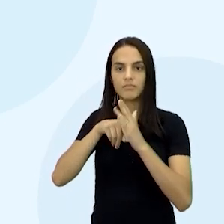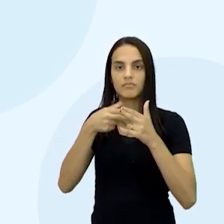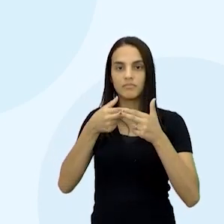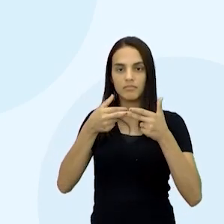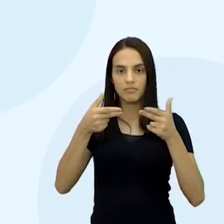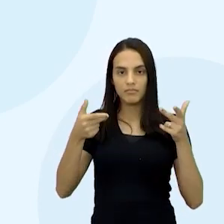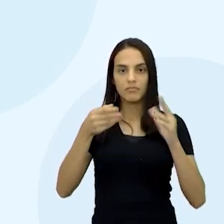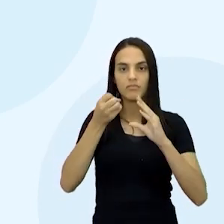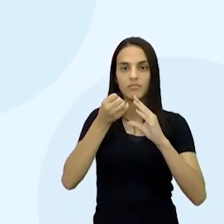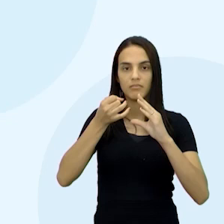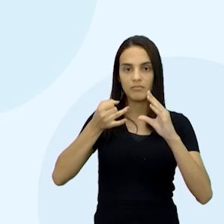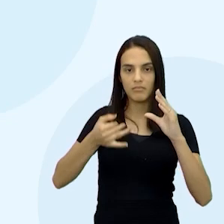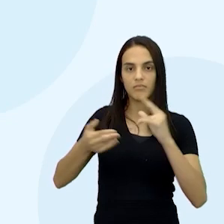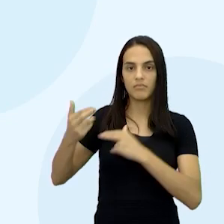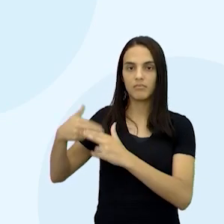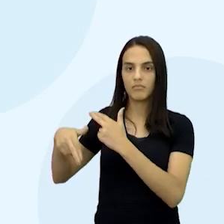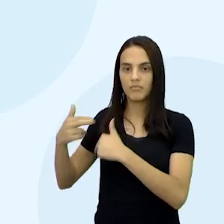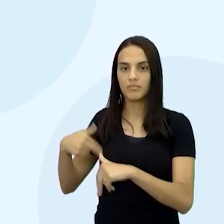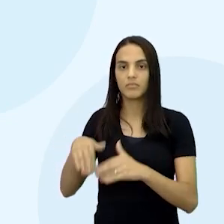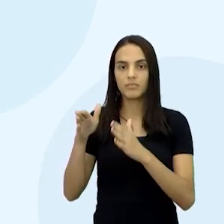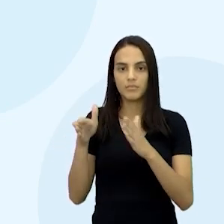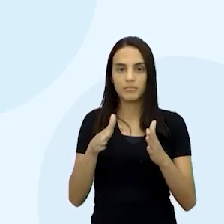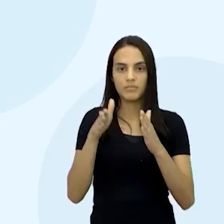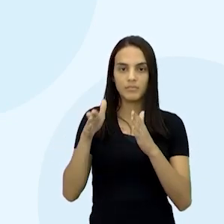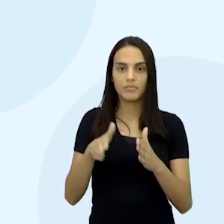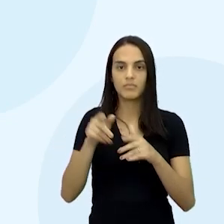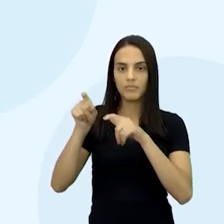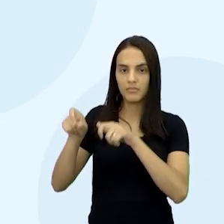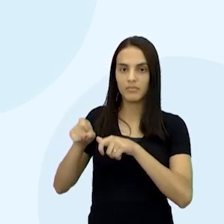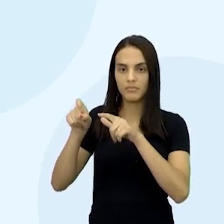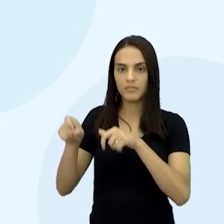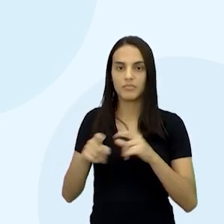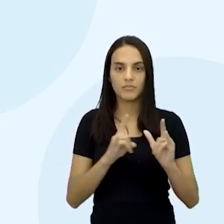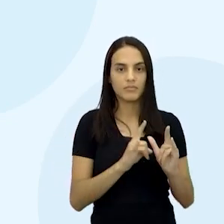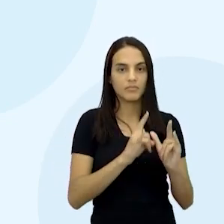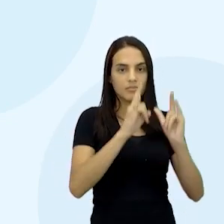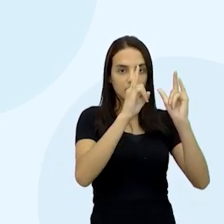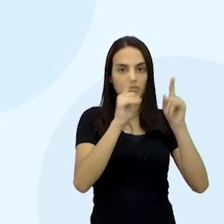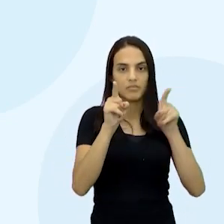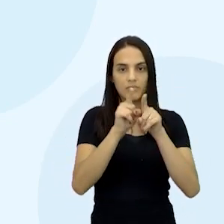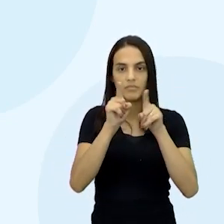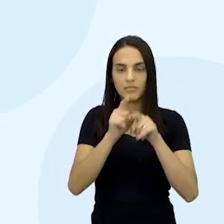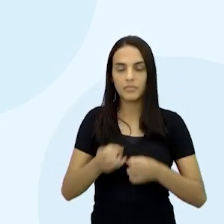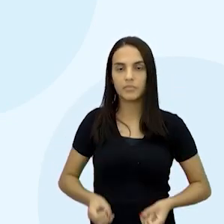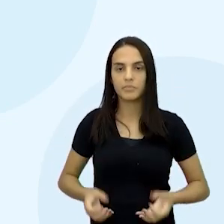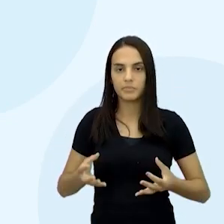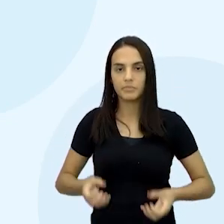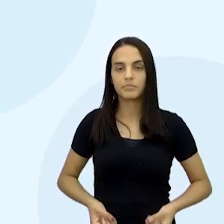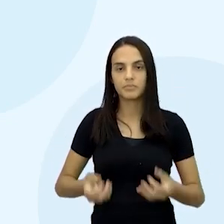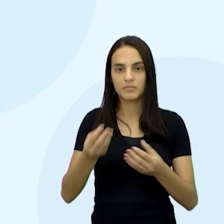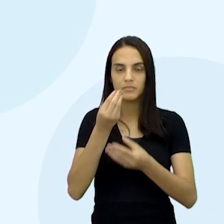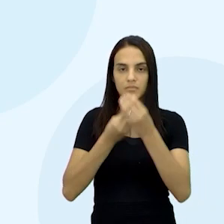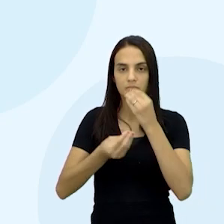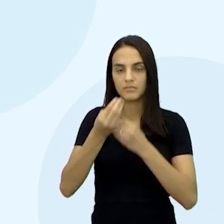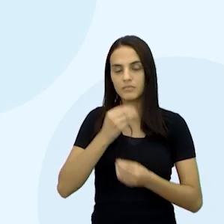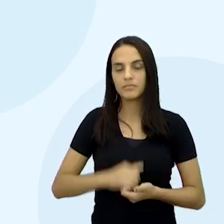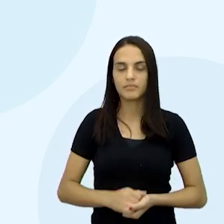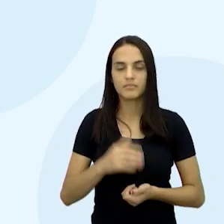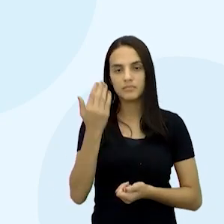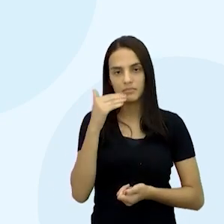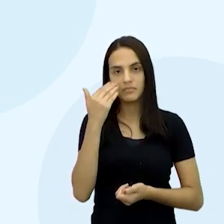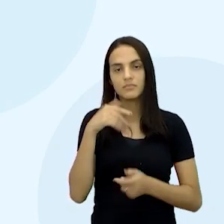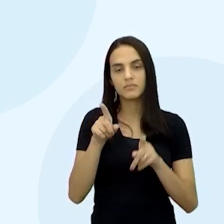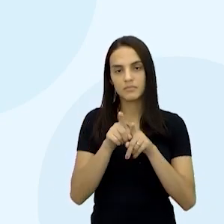diversos aspectos relacionados à produção rural, urbana e ao consumo de alimentos, compreendendo